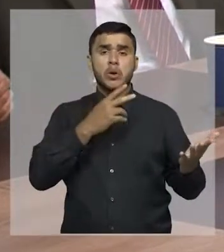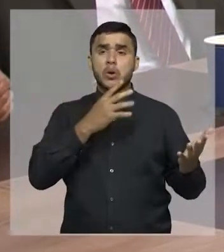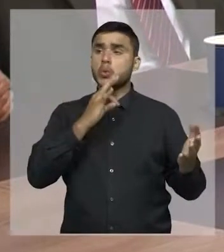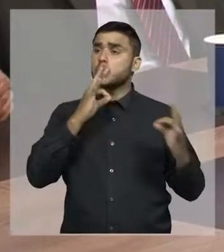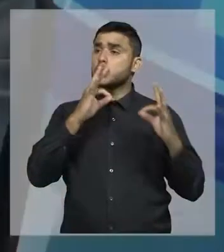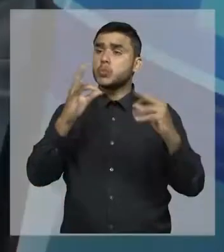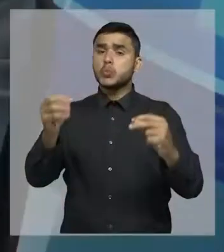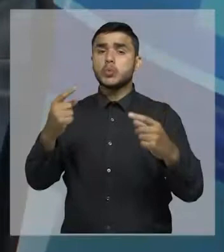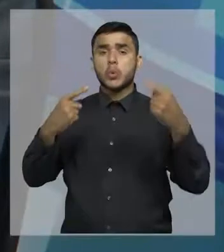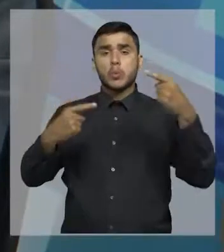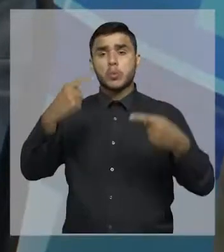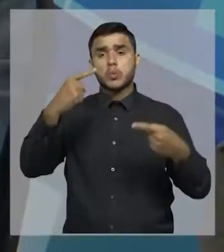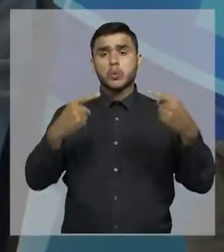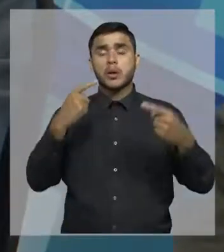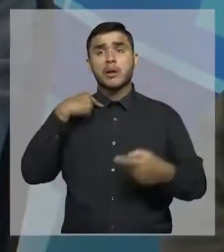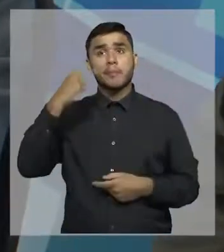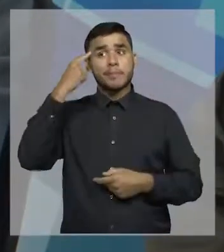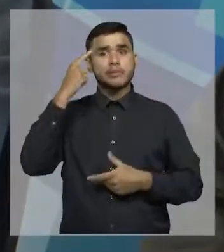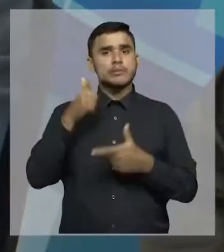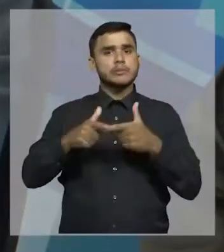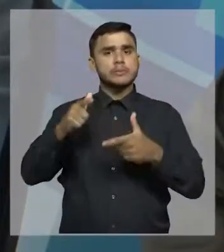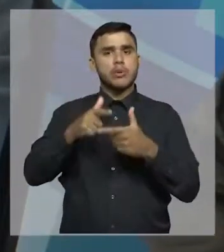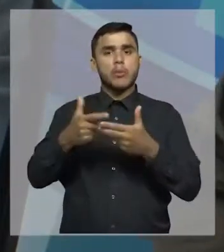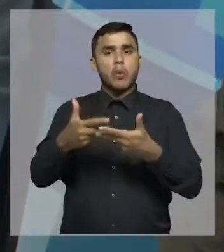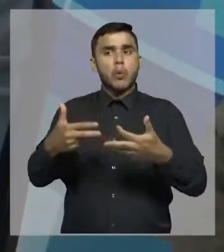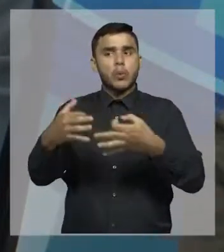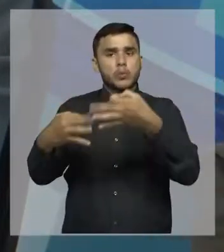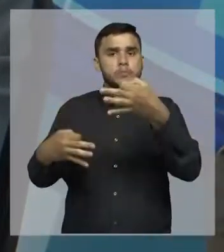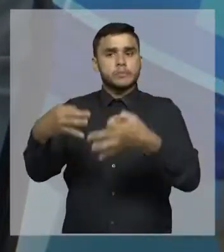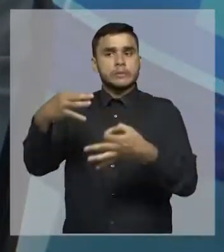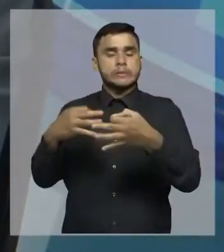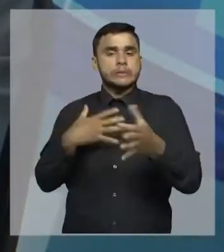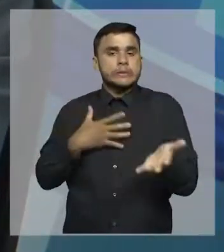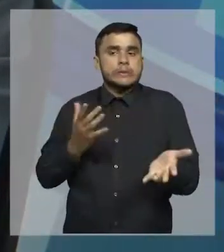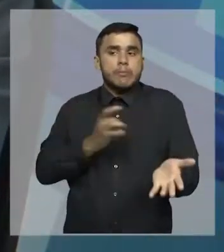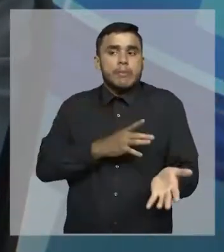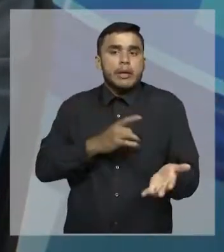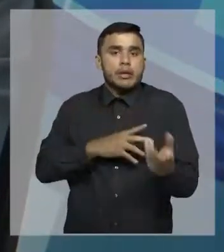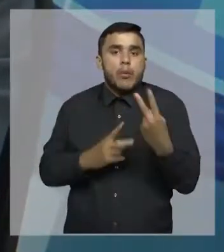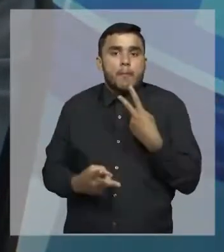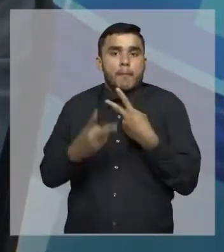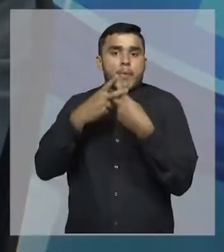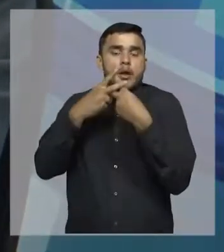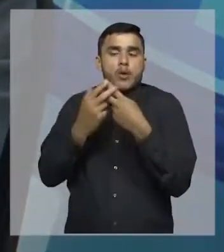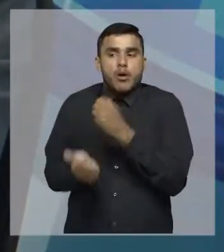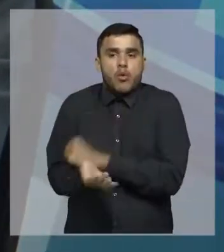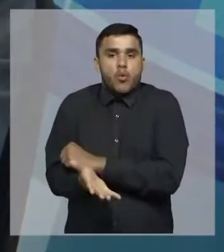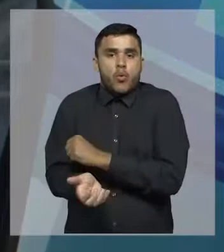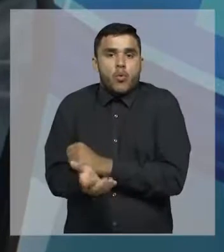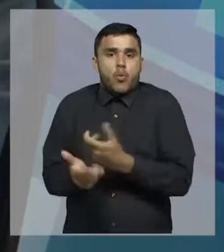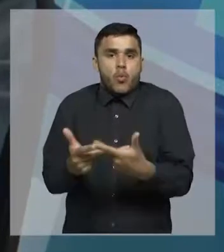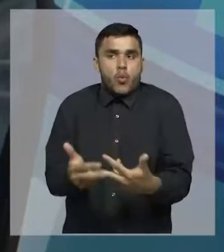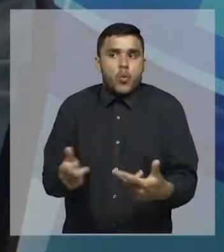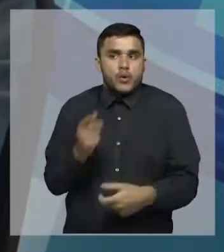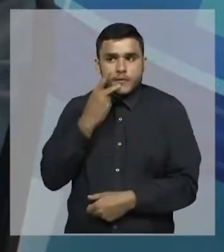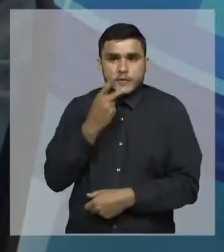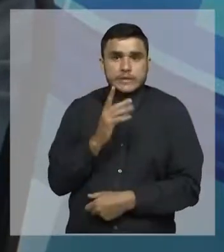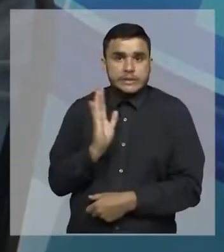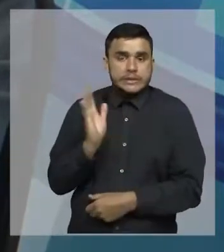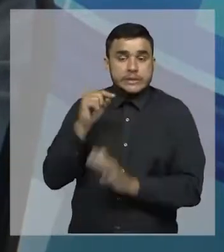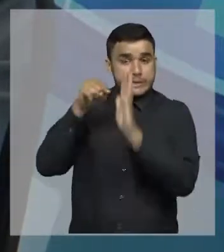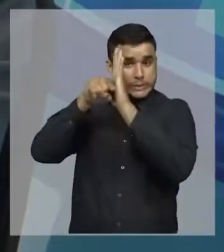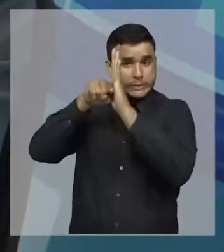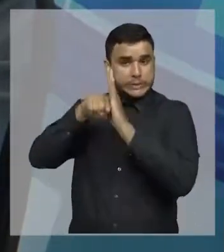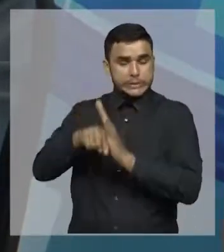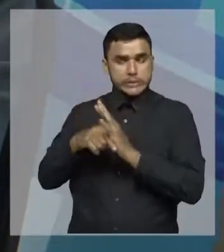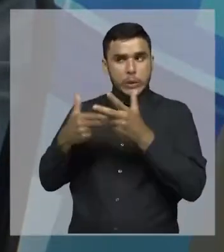preocupados muito mais com problemas judiciais. Estavam muito mais com medo de ir para a cadeia ou de não se eleger do que com a economia do